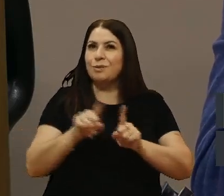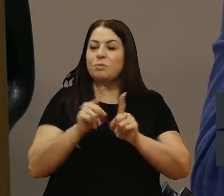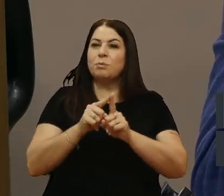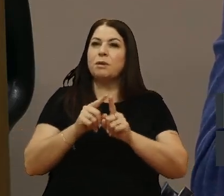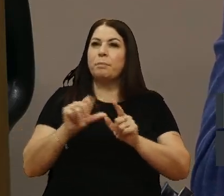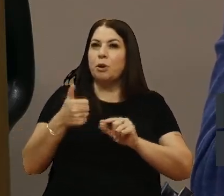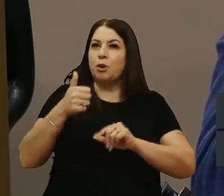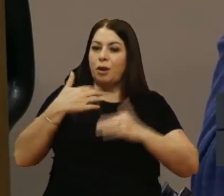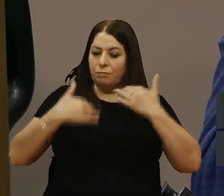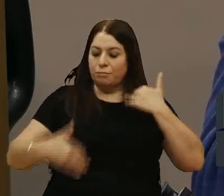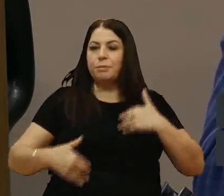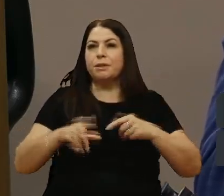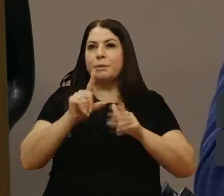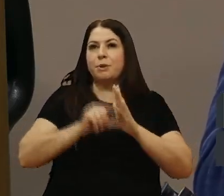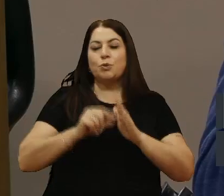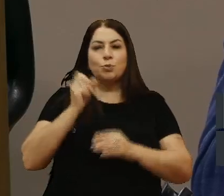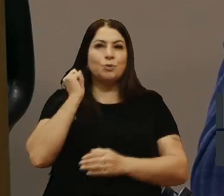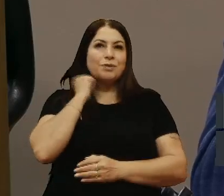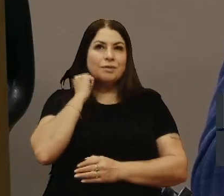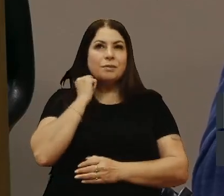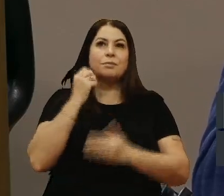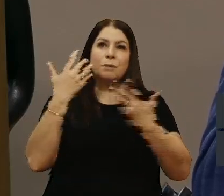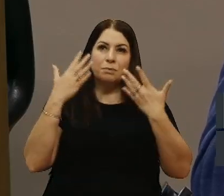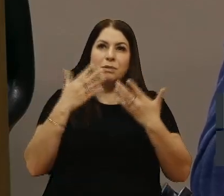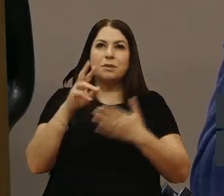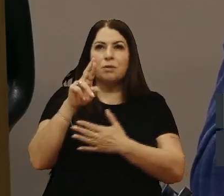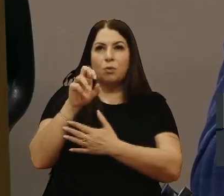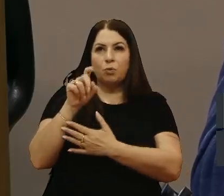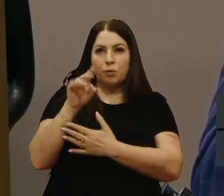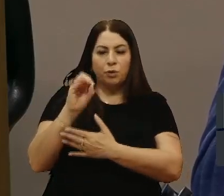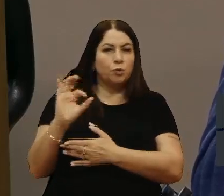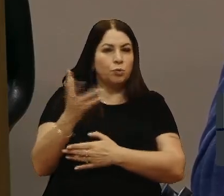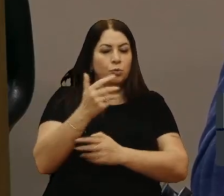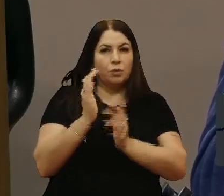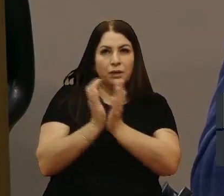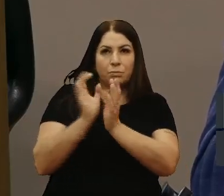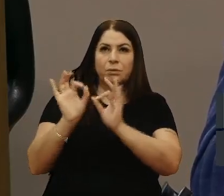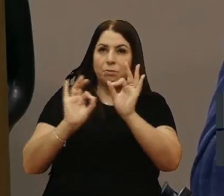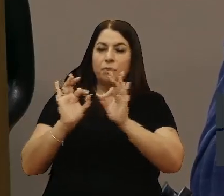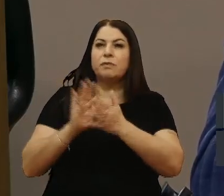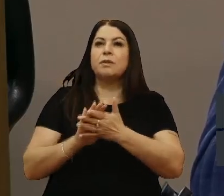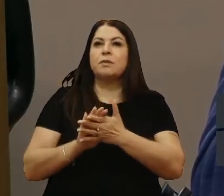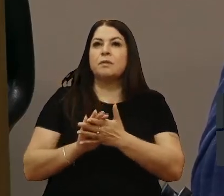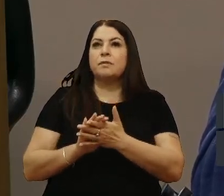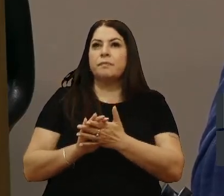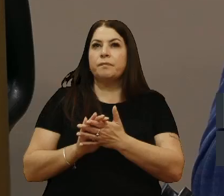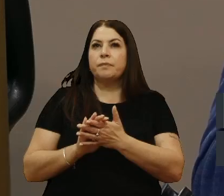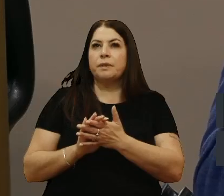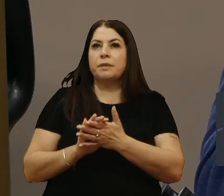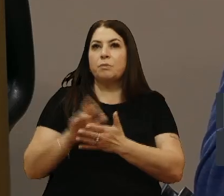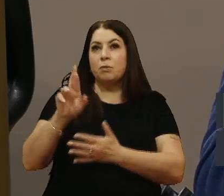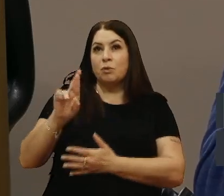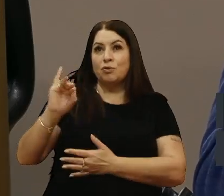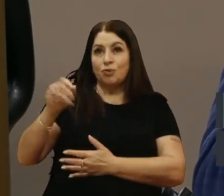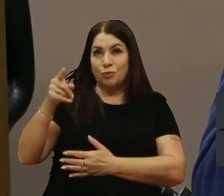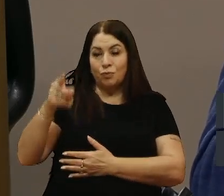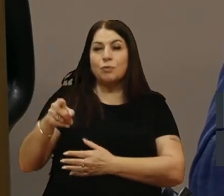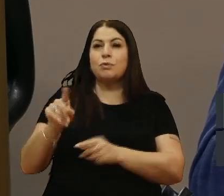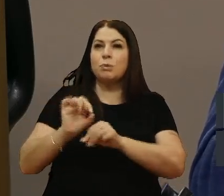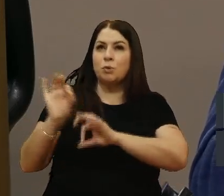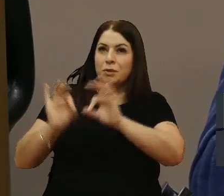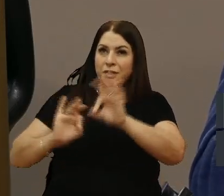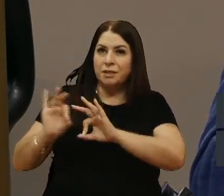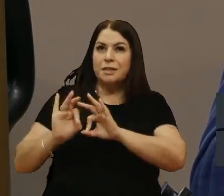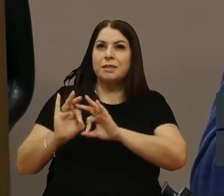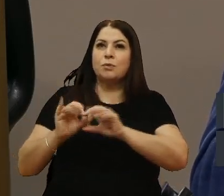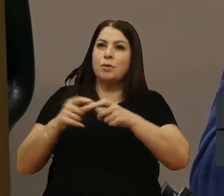o condicionamento e reduz o estresse. Então, parabéns, Rodrigo, parabéns a toda a equipe, parabéns ao Recreio da Juventude por ter